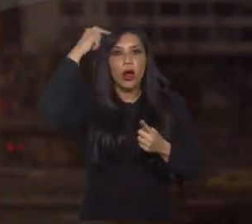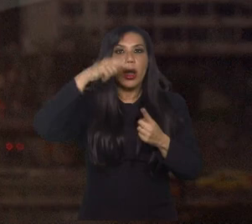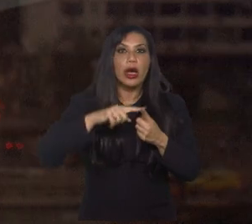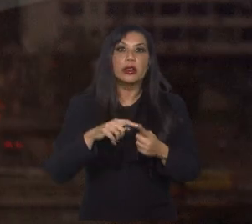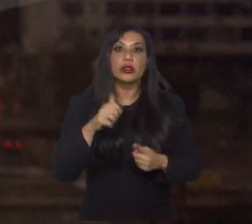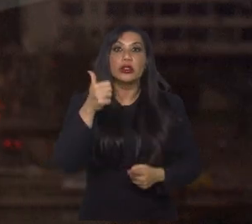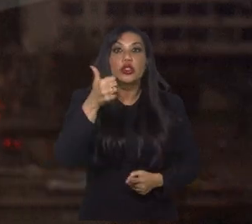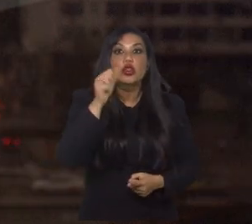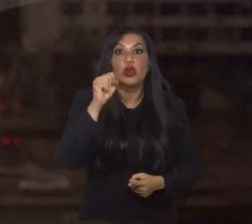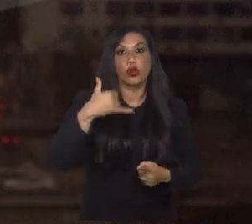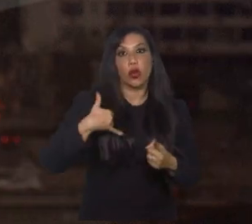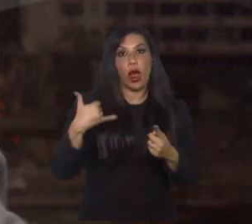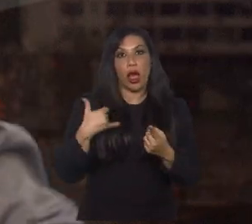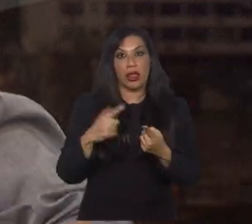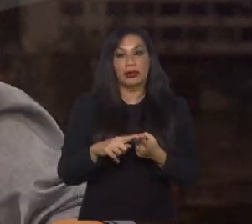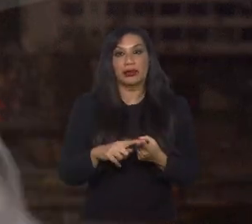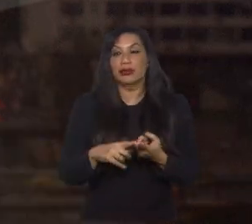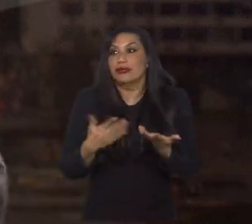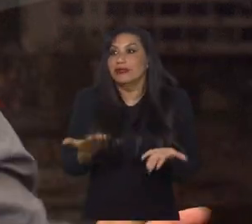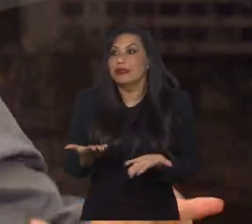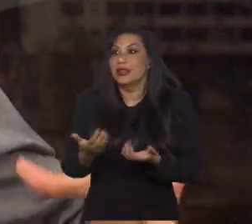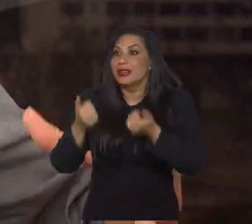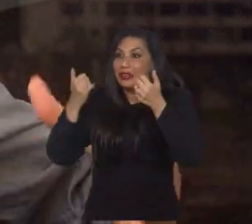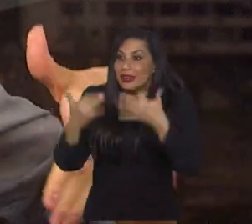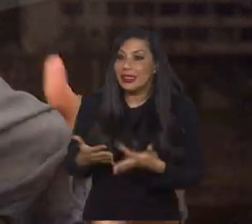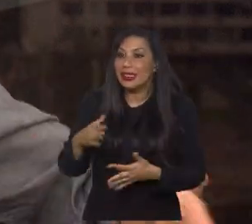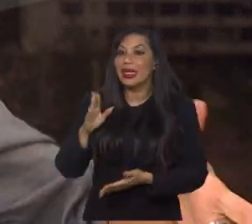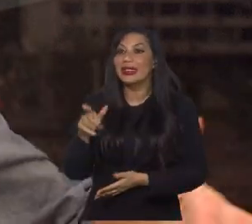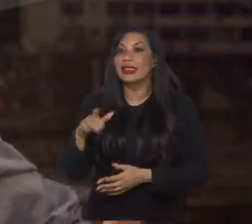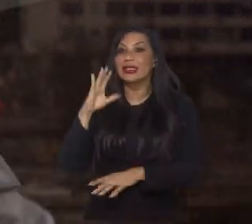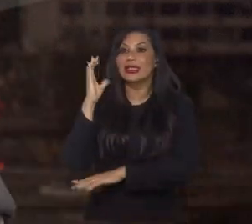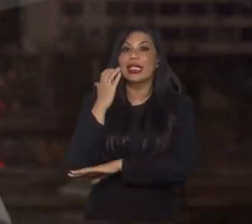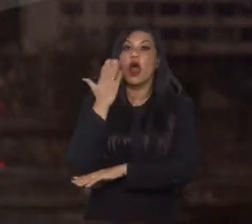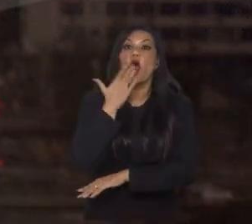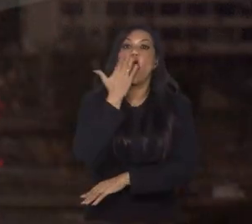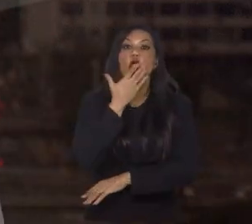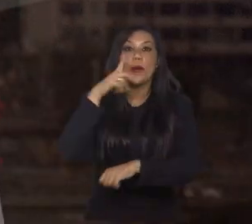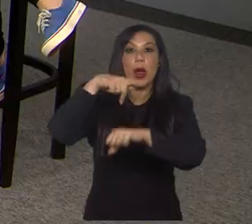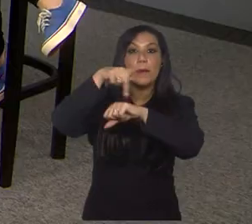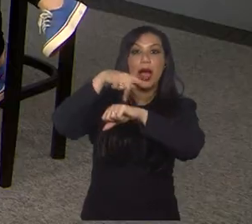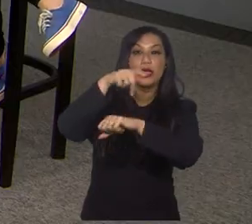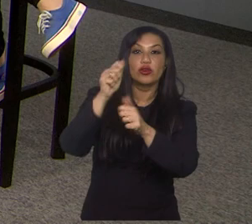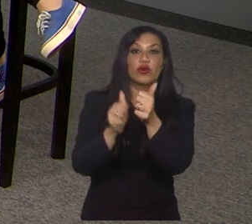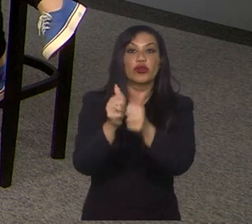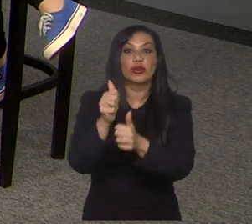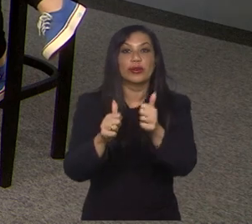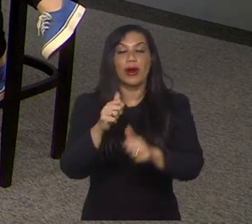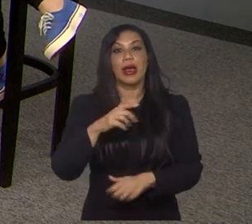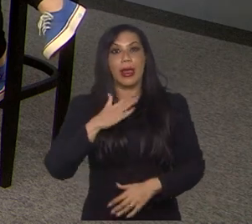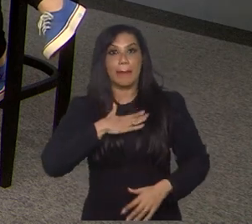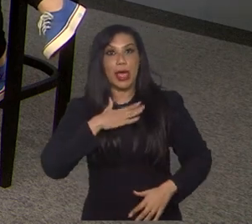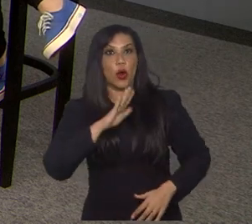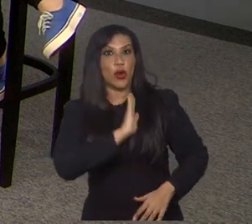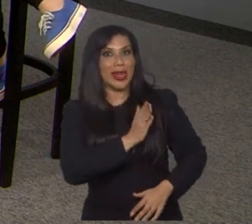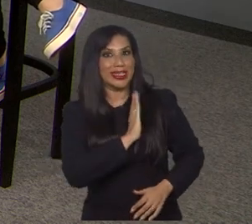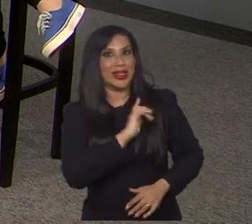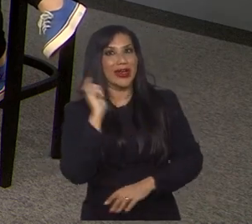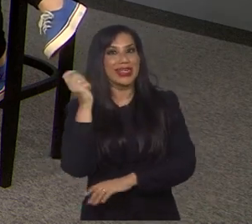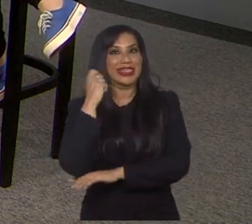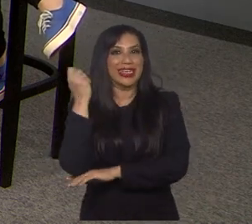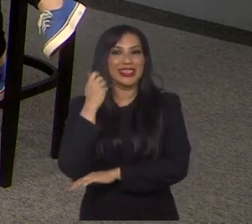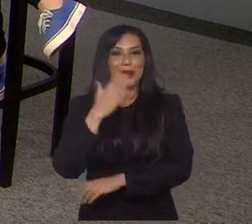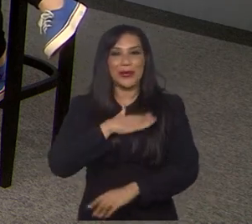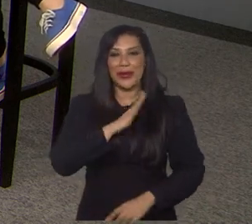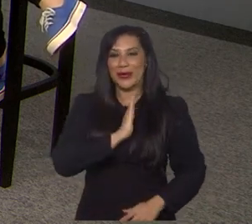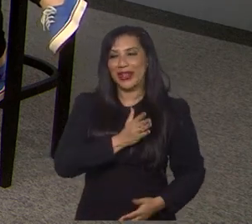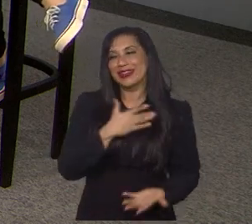apenas 18 anos. Belly, o que a gente pode esperar da Colômbia em campo? é a seleção do meu coração nesse grupo. Ah, então por isso você não